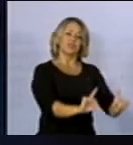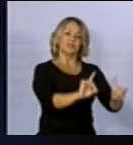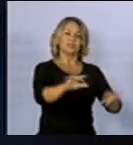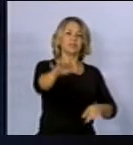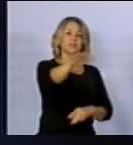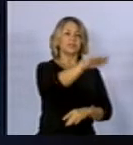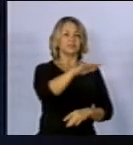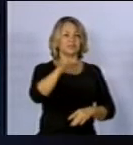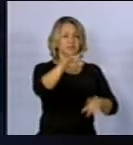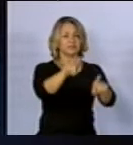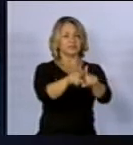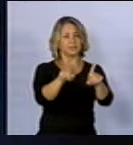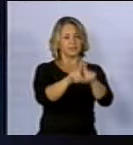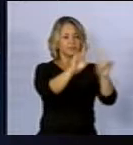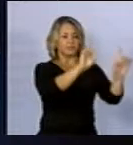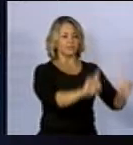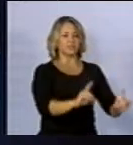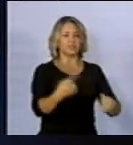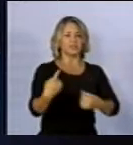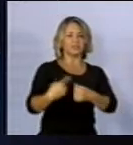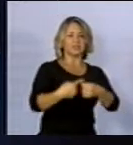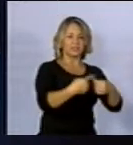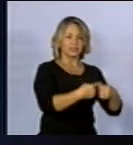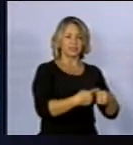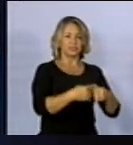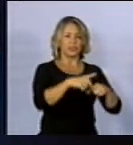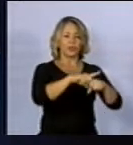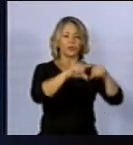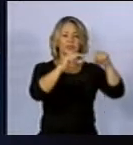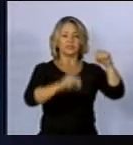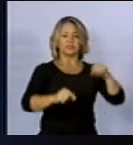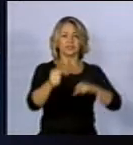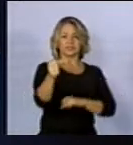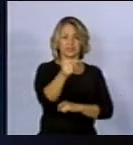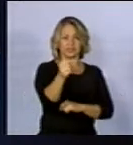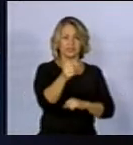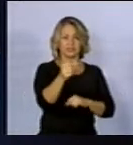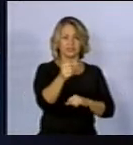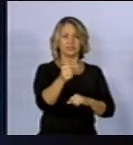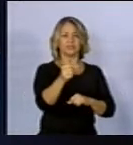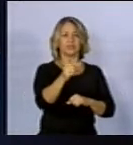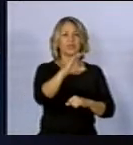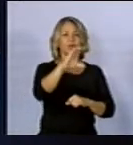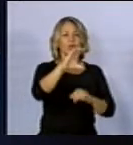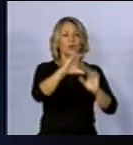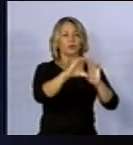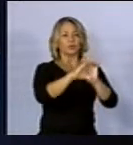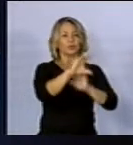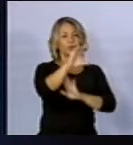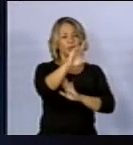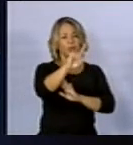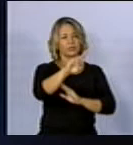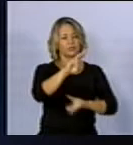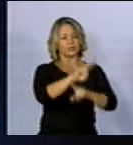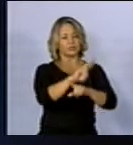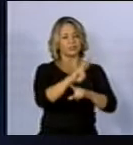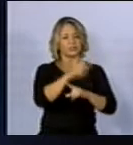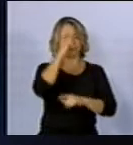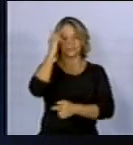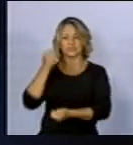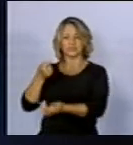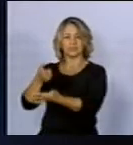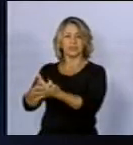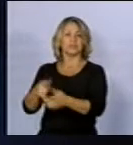cidade o artigo S do Código de Defesa do Consumidor bem indica esse diálogo afirmando os direitos